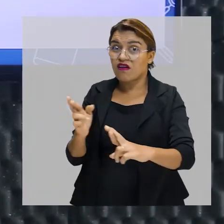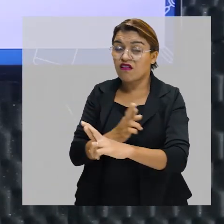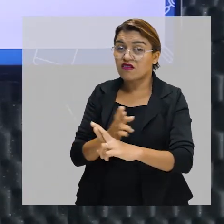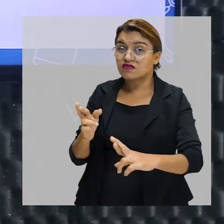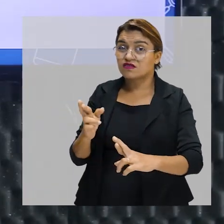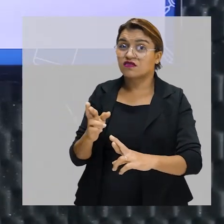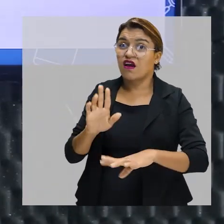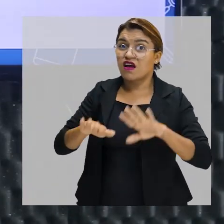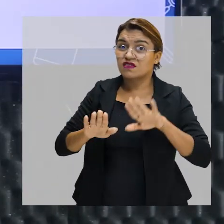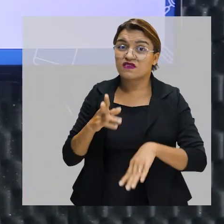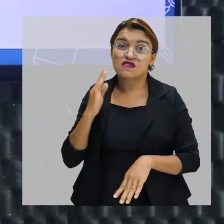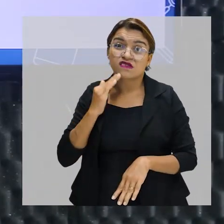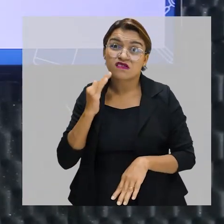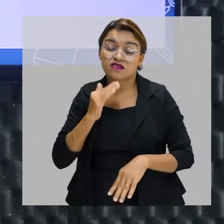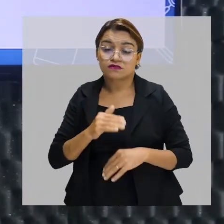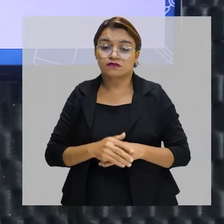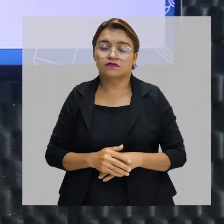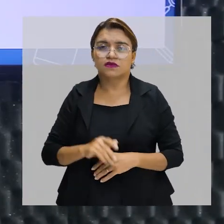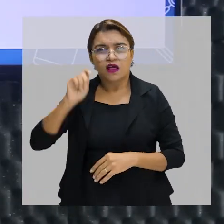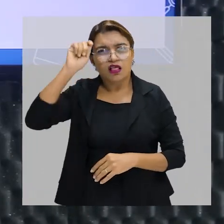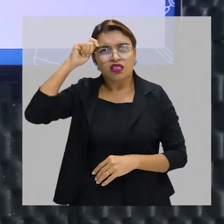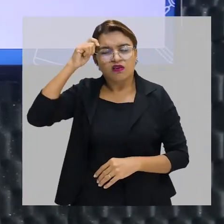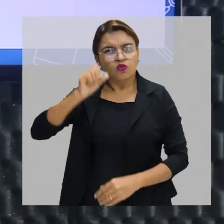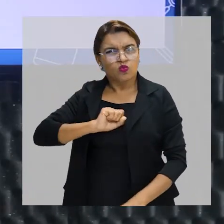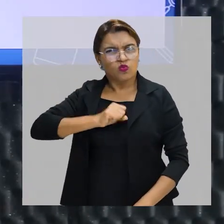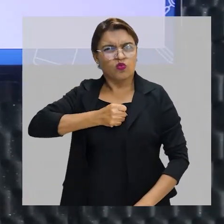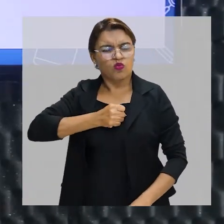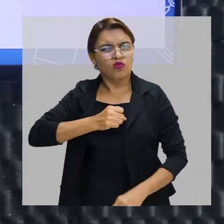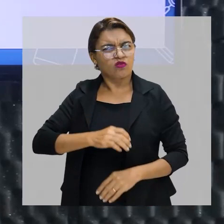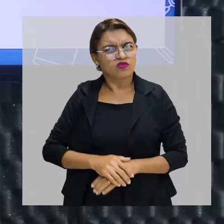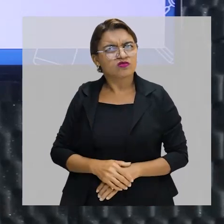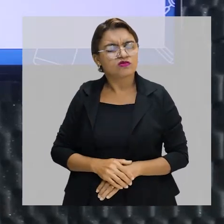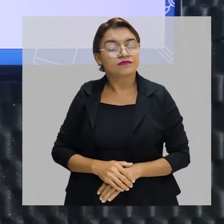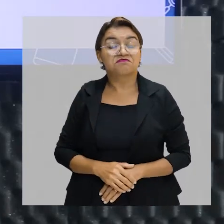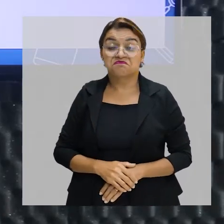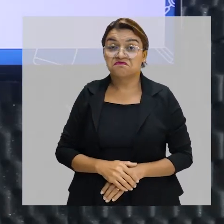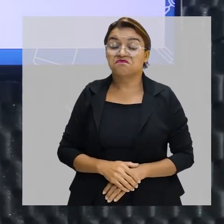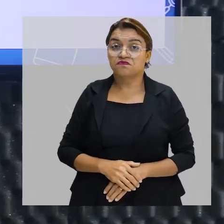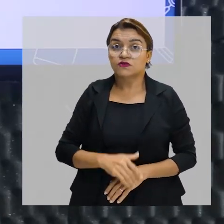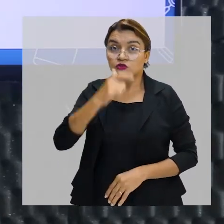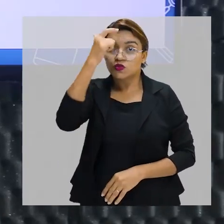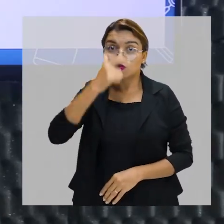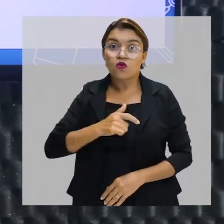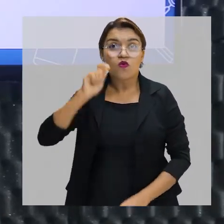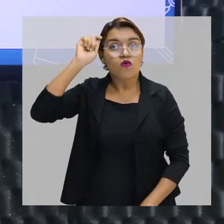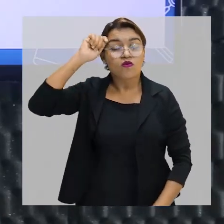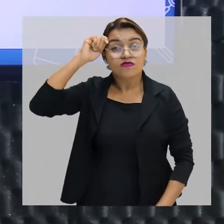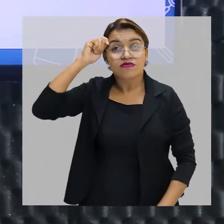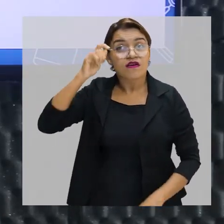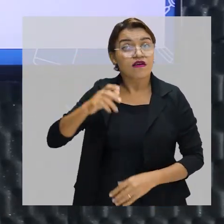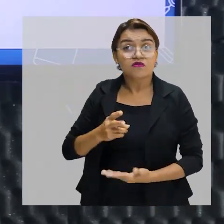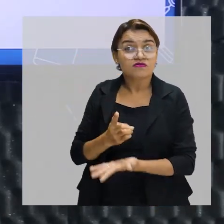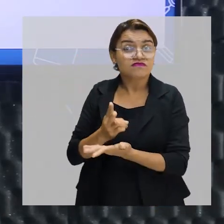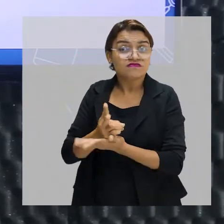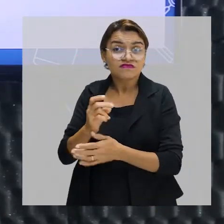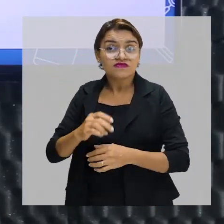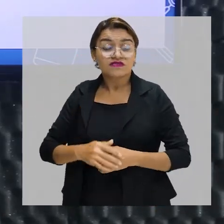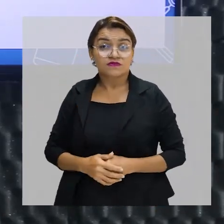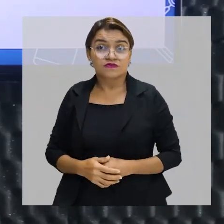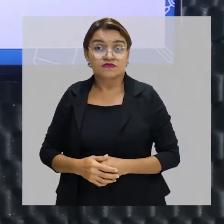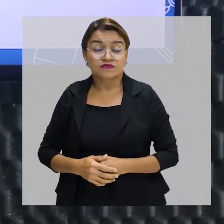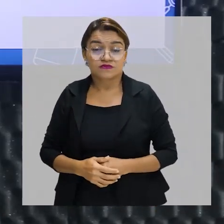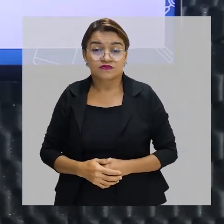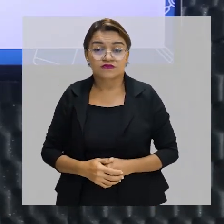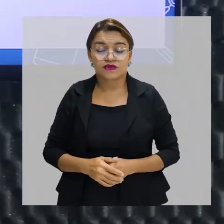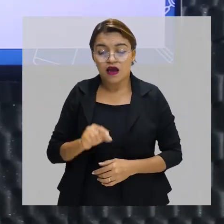Negro no ódio. Com que retranco. Olha, forte isso aí, ó. Eu sou negro sem reticências. Reticências